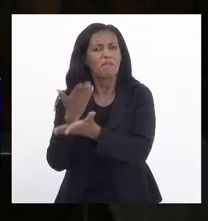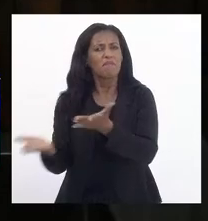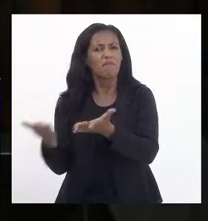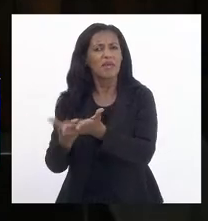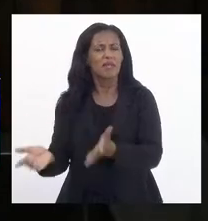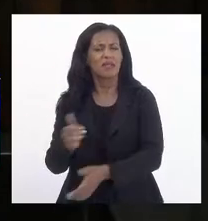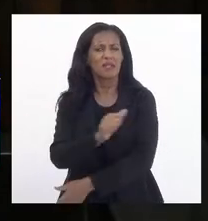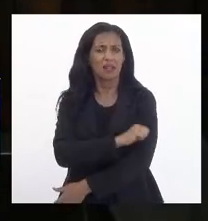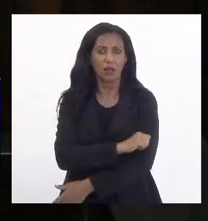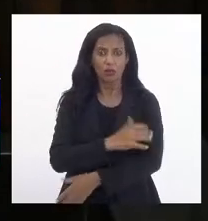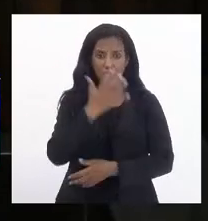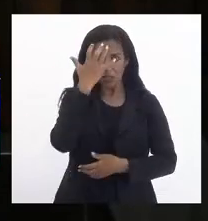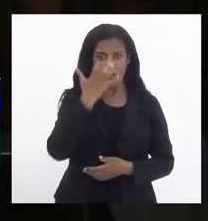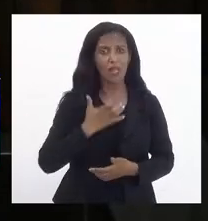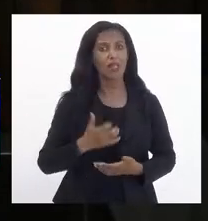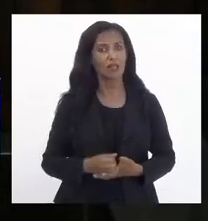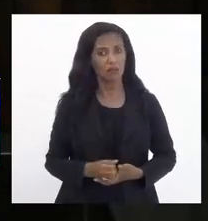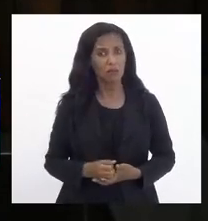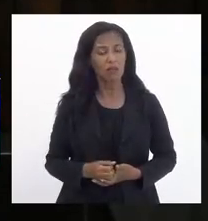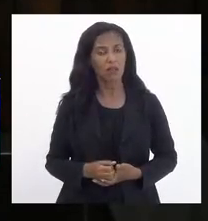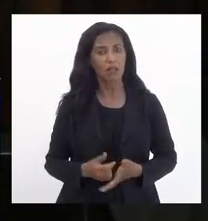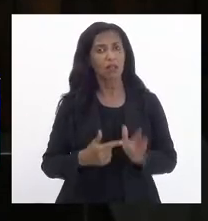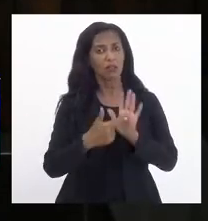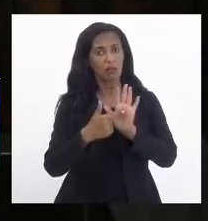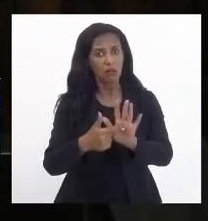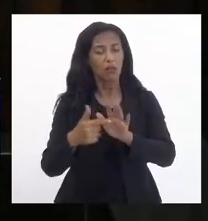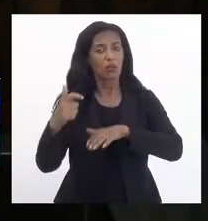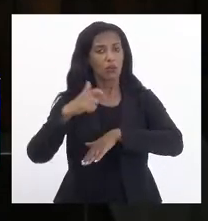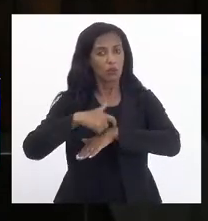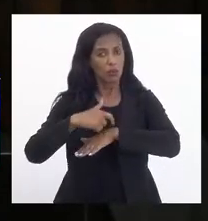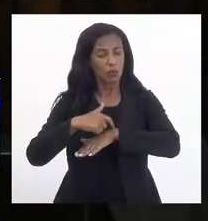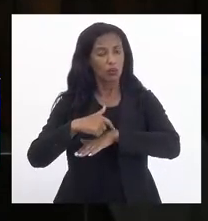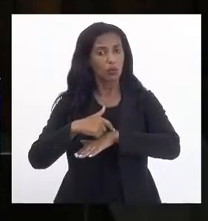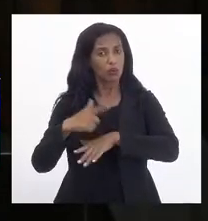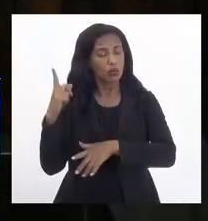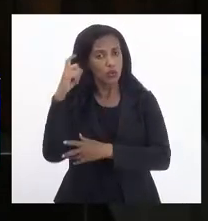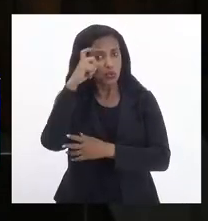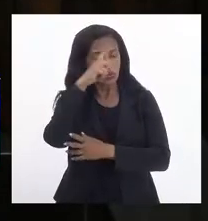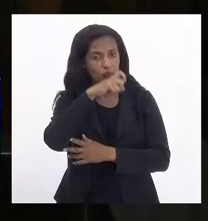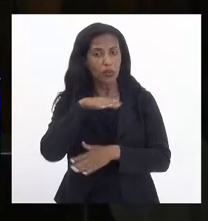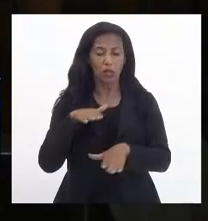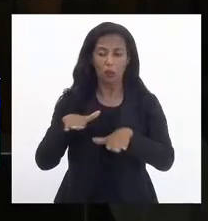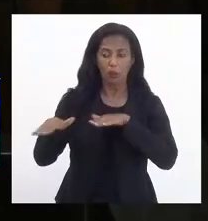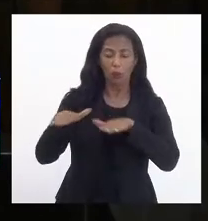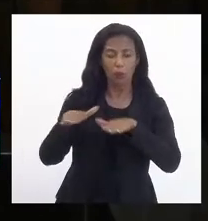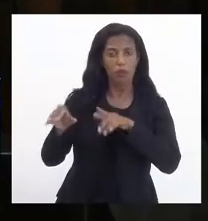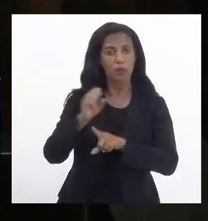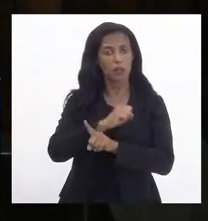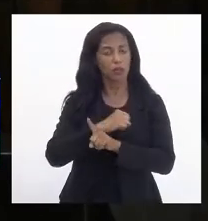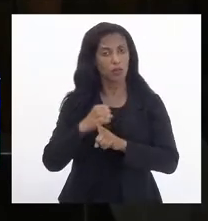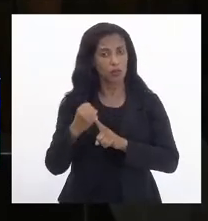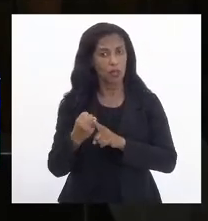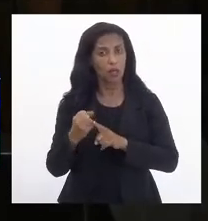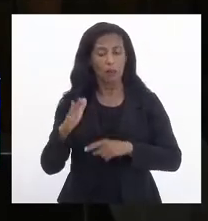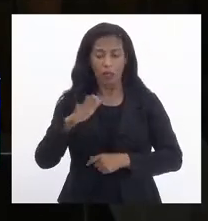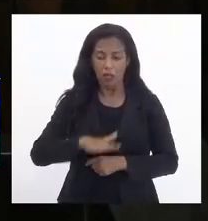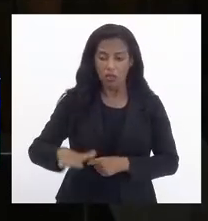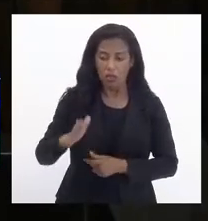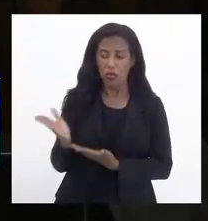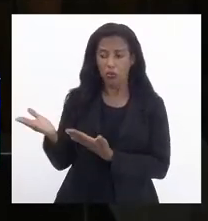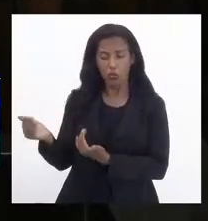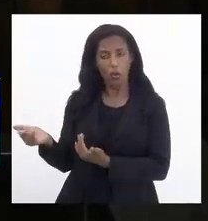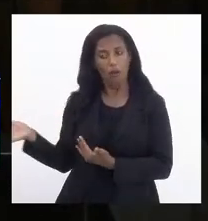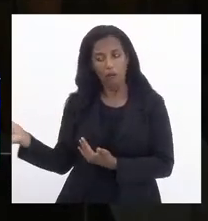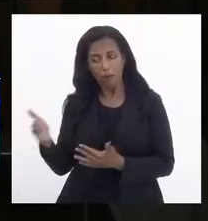grave. E isso aponta, num momento de crise, onde a gente tem que mobilizar a sociedade para que as crianças, adolescentes,